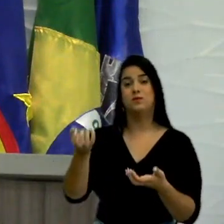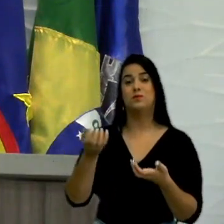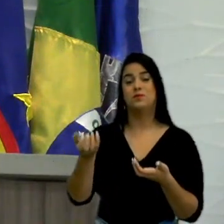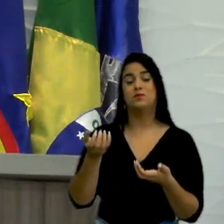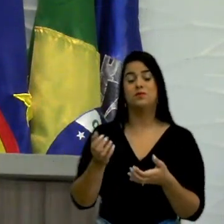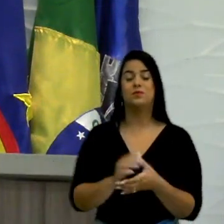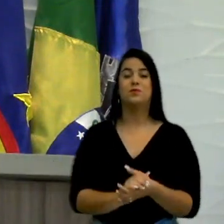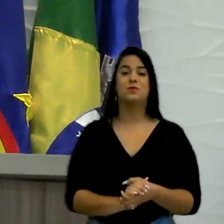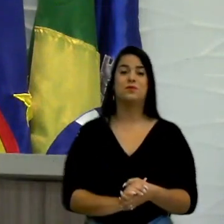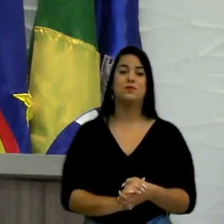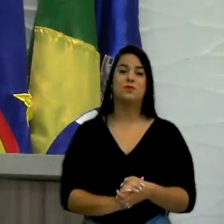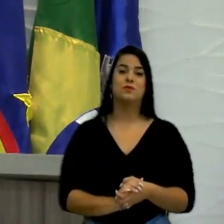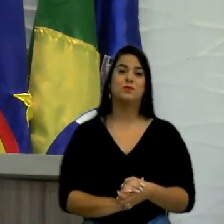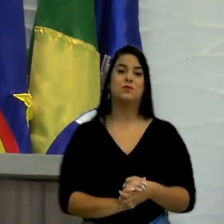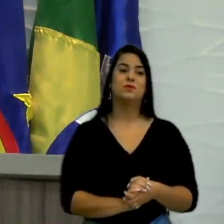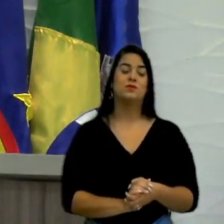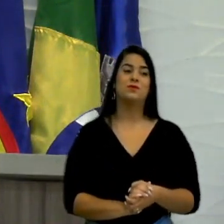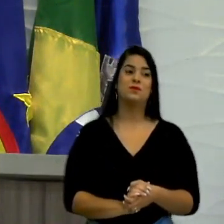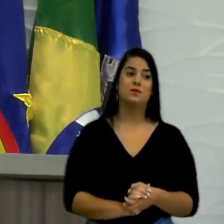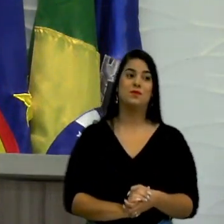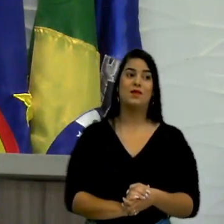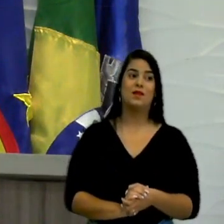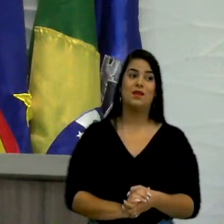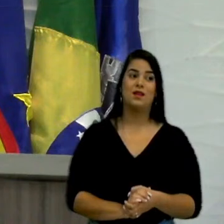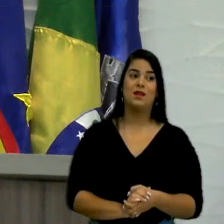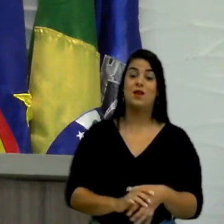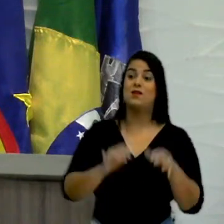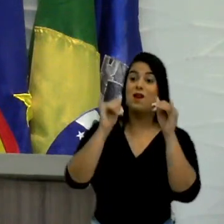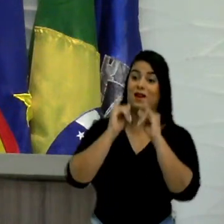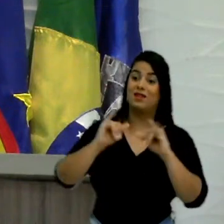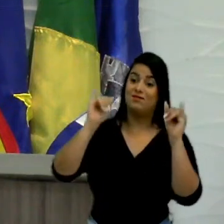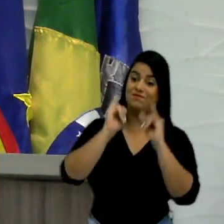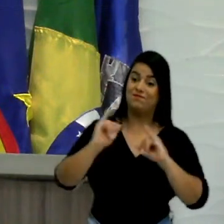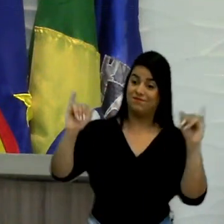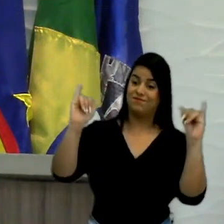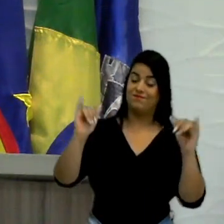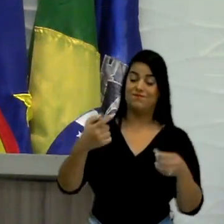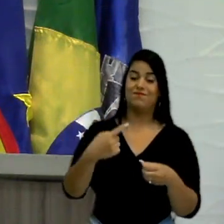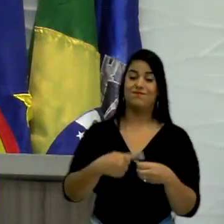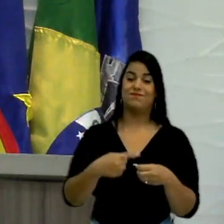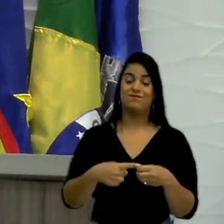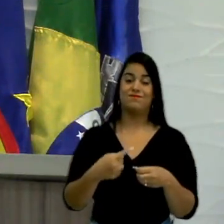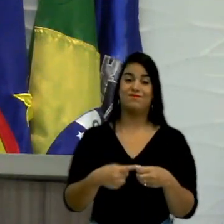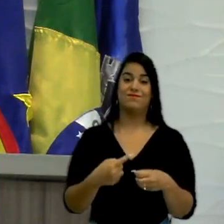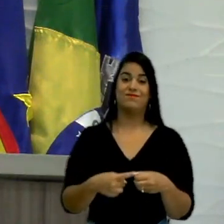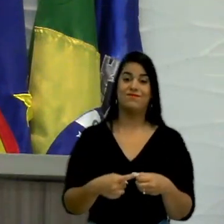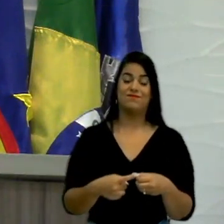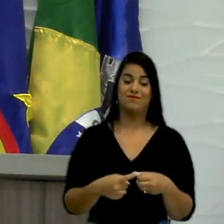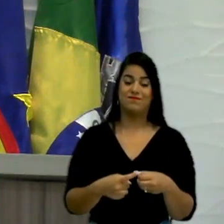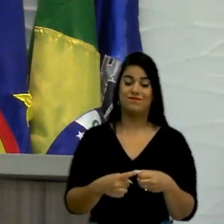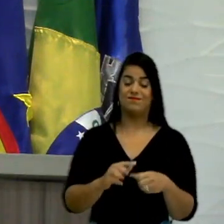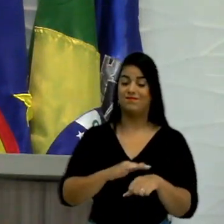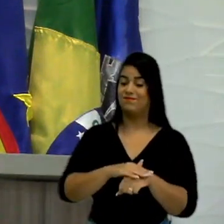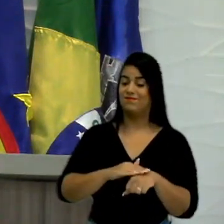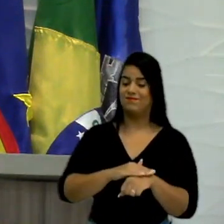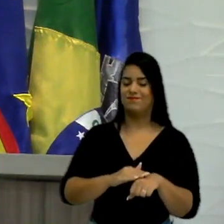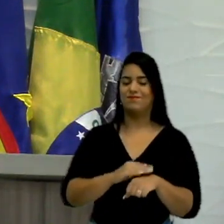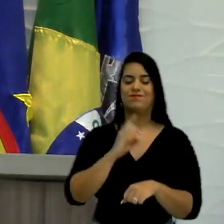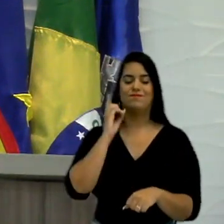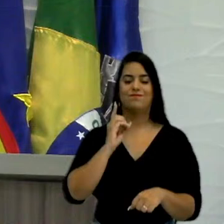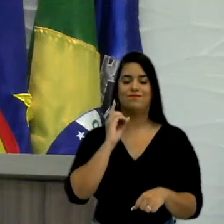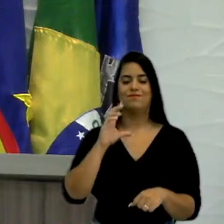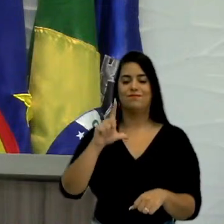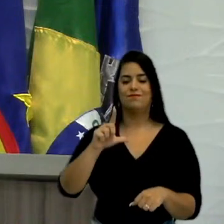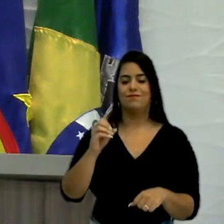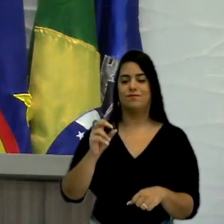aqui, né, mais uma novidade aqui para o nosso município. Em articulação nossa e com o nosso deputado